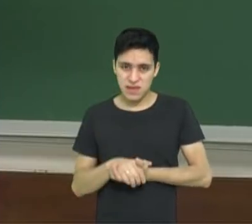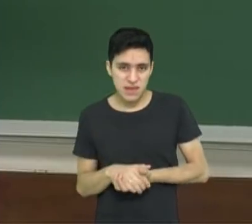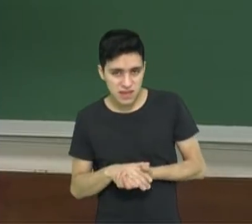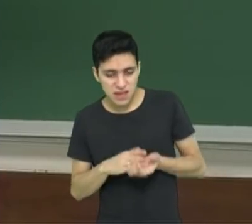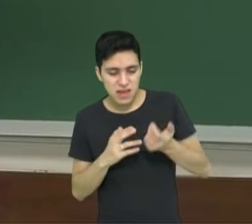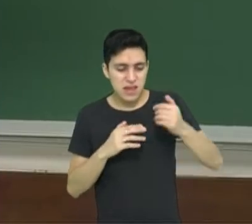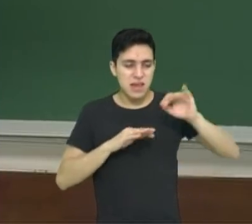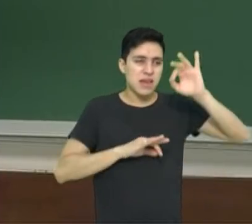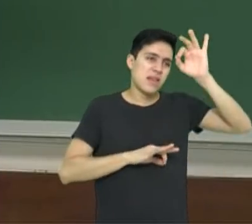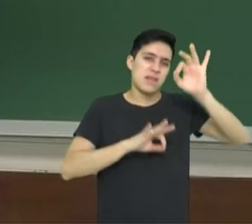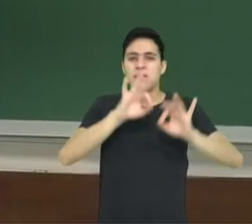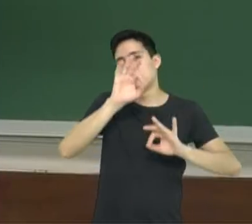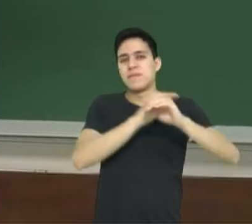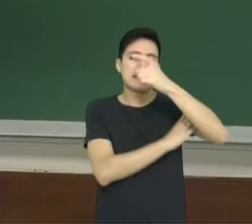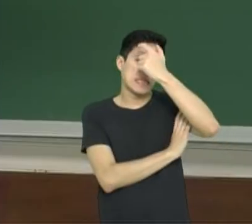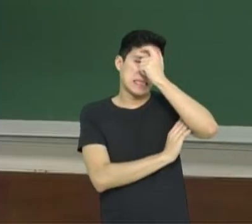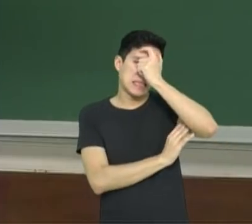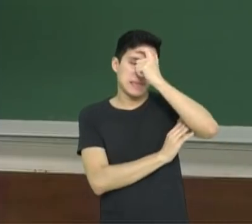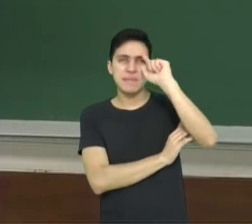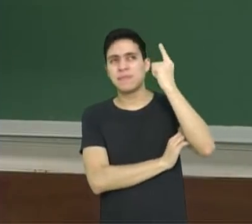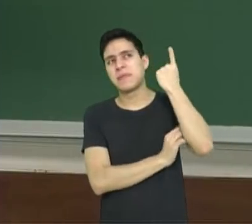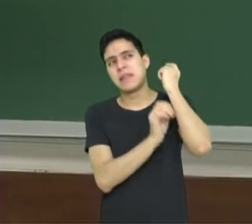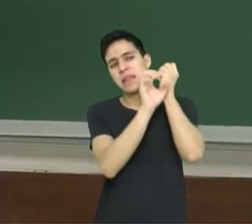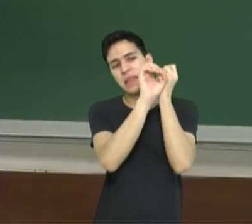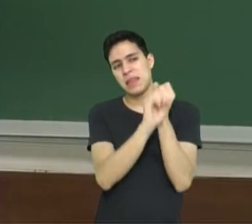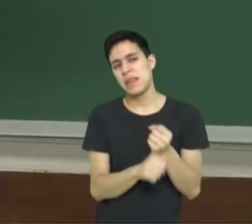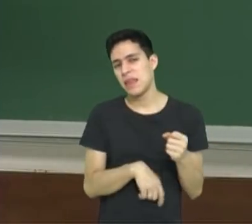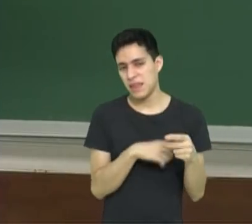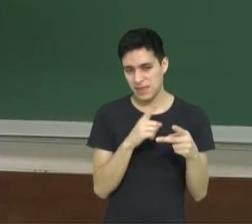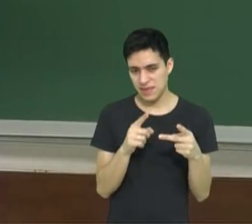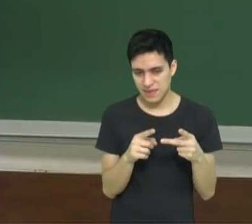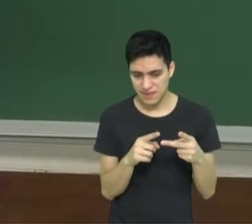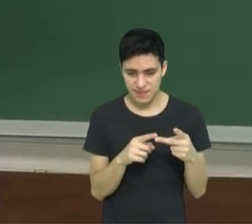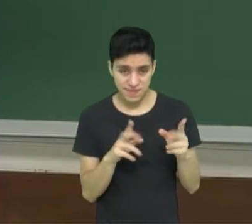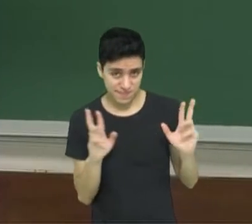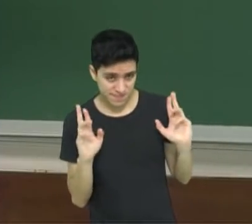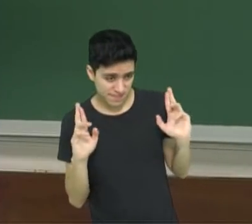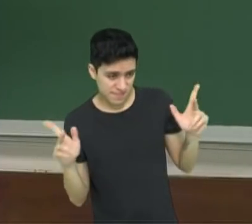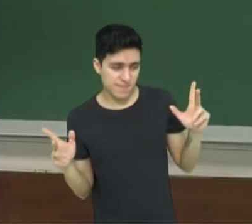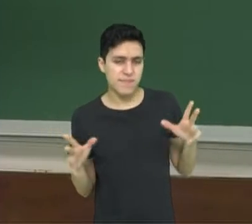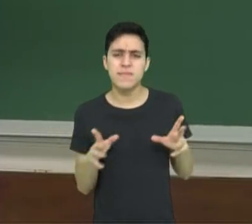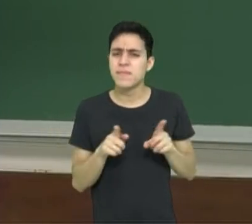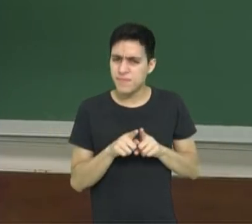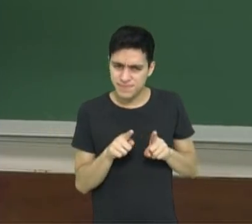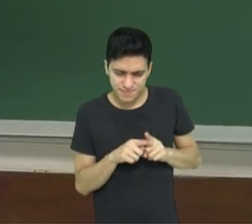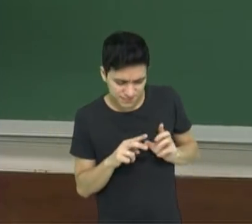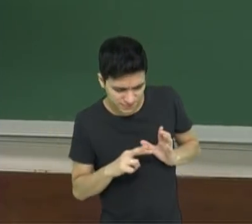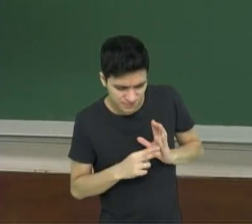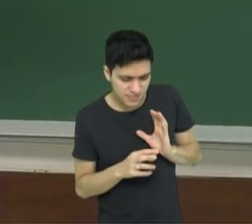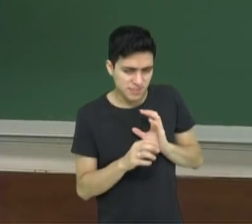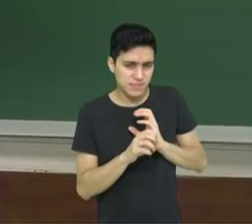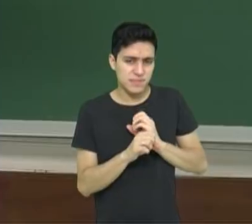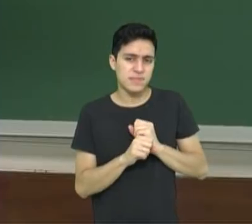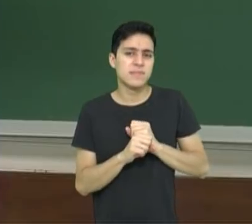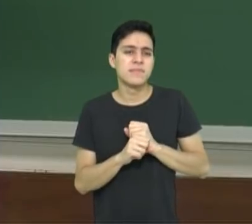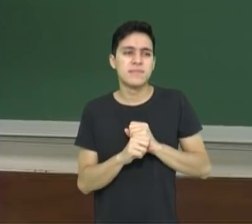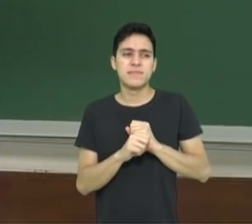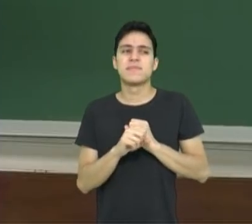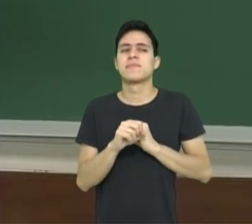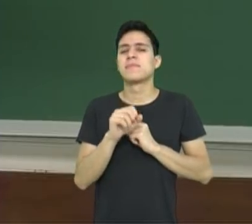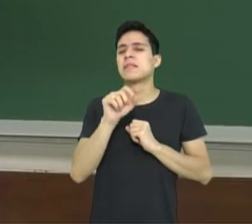nós já montamos na nossa cabeça a primeira equação. E a segunda, a diferença. Diferença também é uma continha. Põe o sinal da